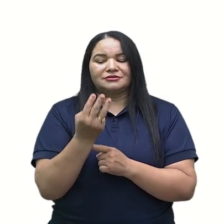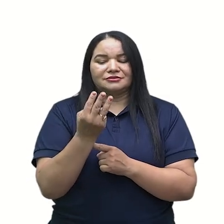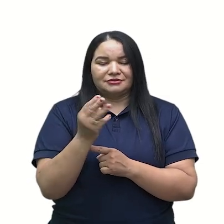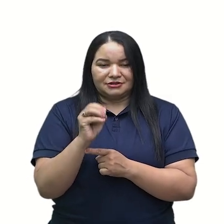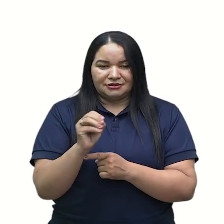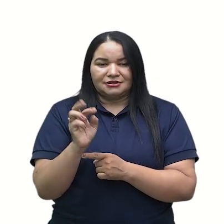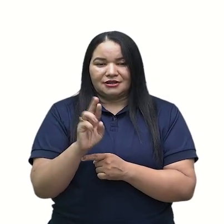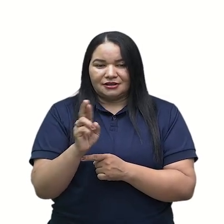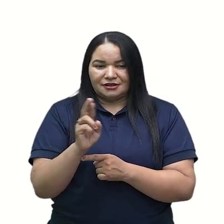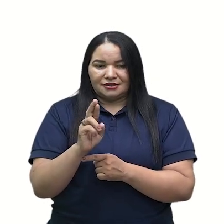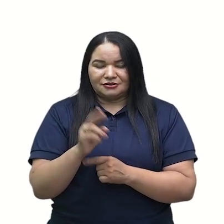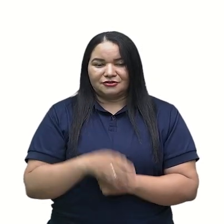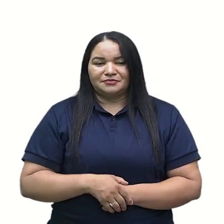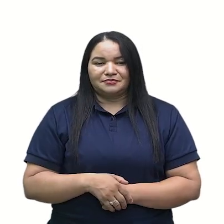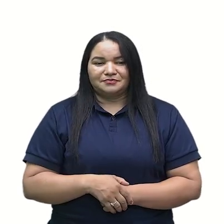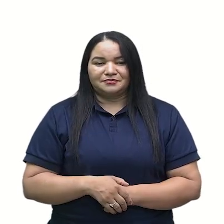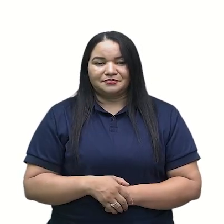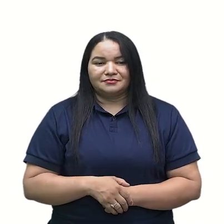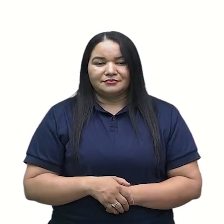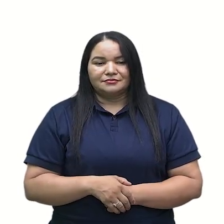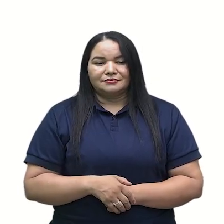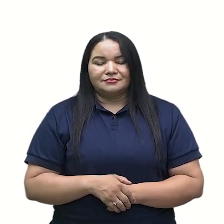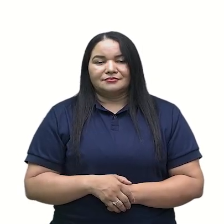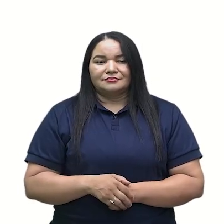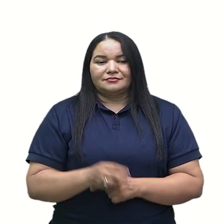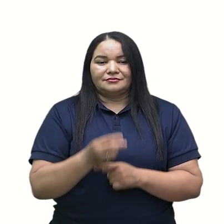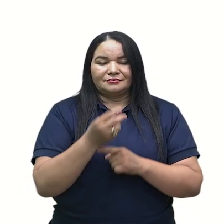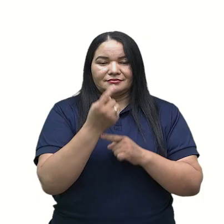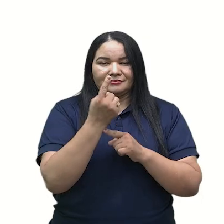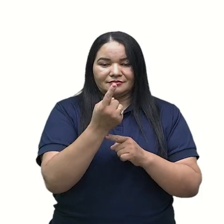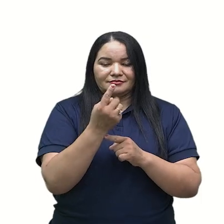Então, após essa operação, a gente tem um valor de